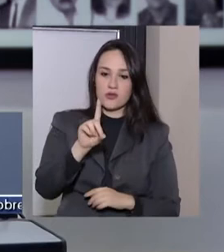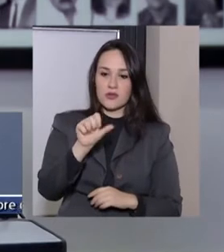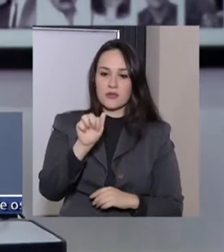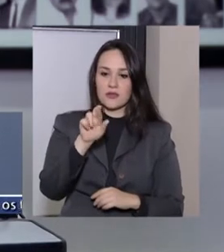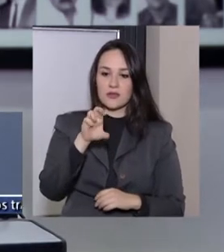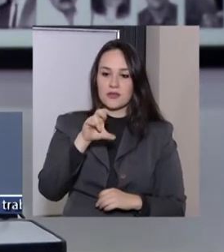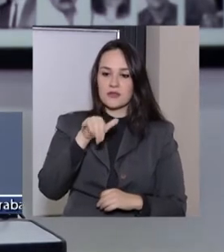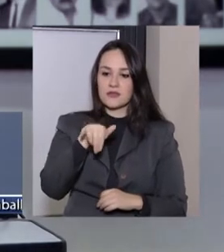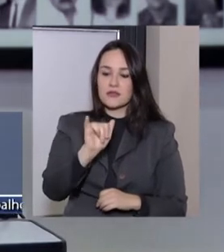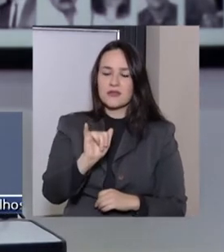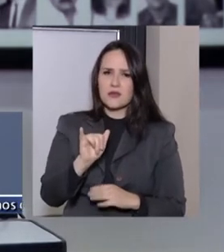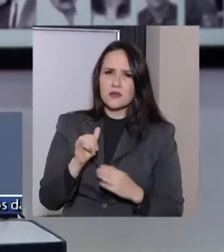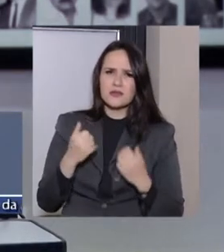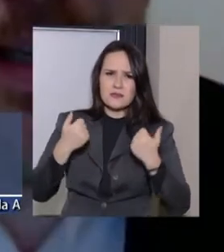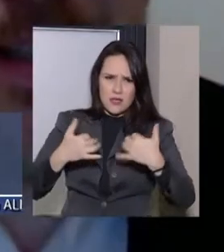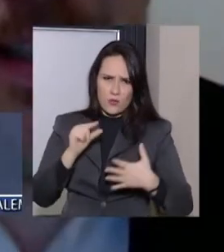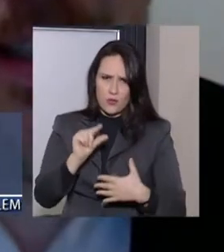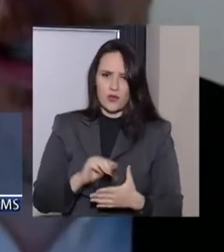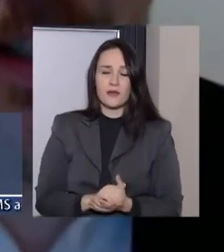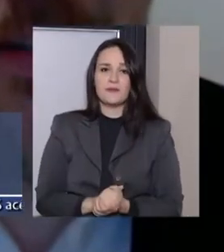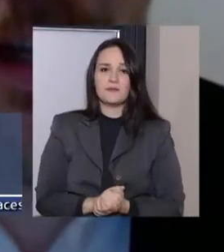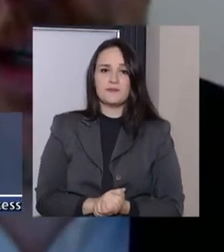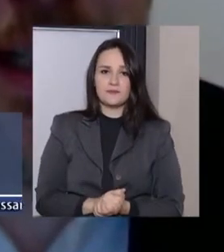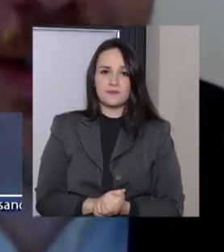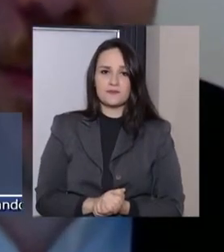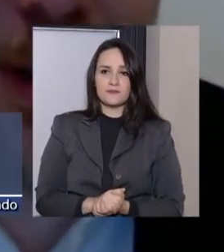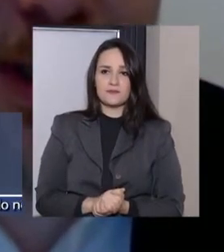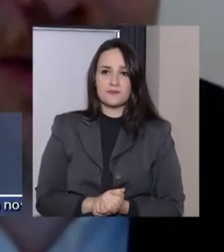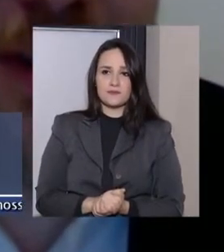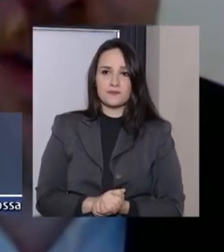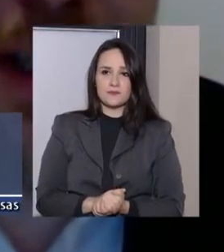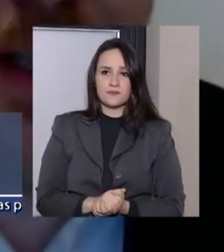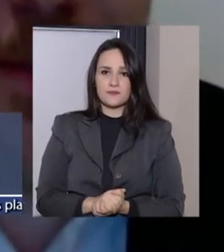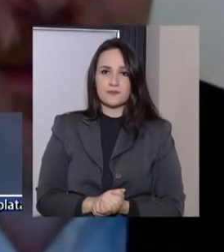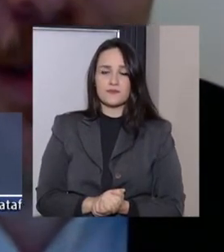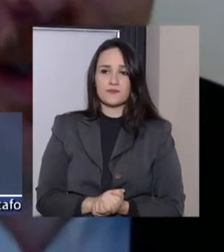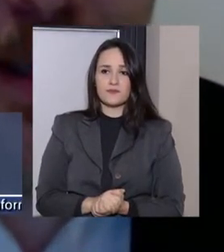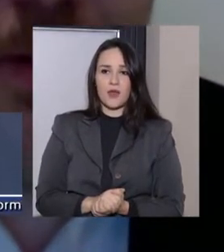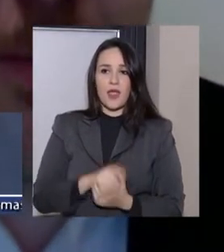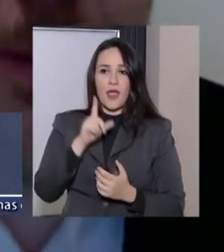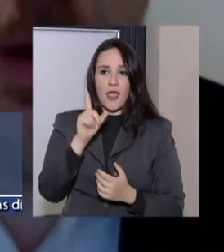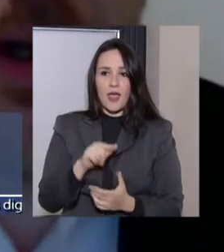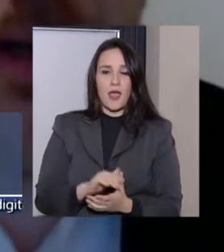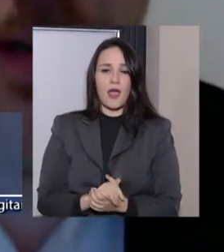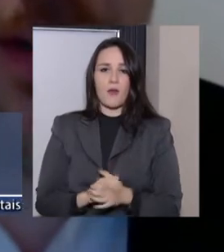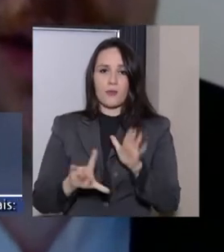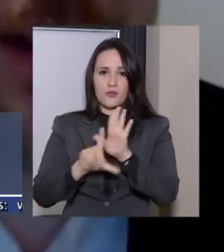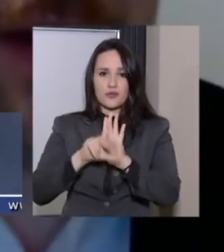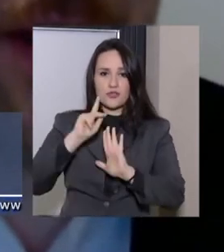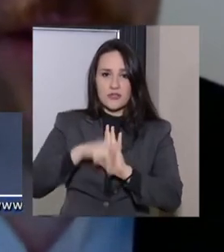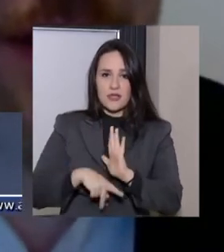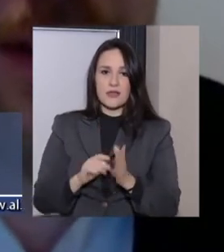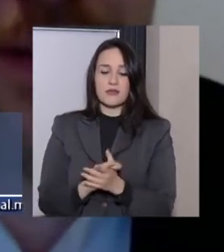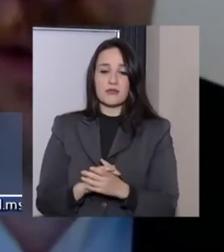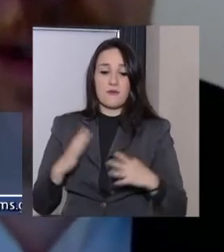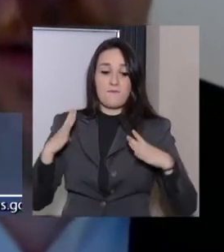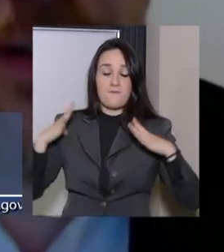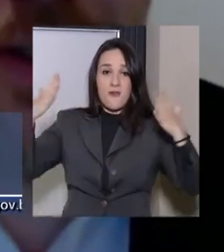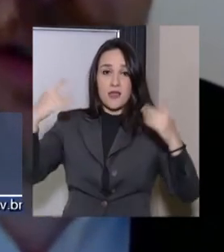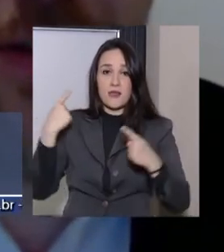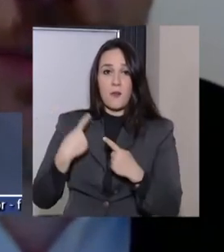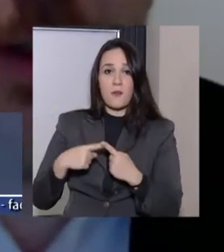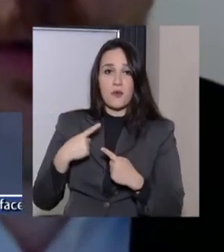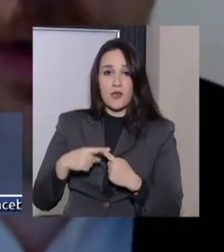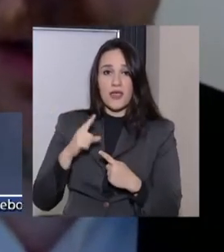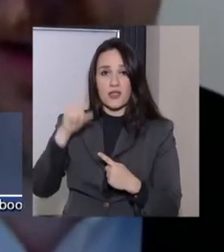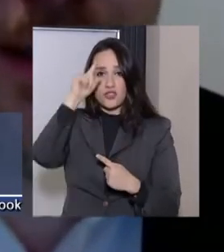Ribeiro. Eu queria que o senhor falasse um pouquinho. Essa iniciativa, ela nasce do projeto de lei que comemora o Dia Estadual